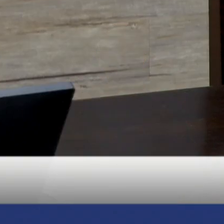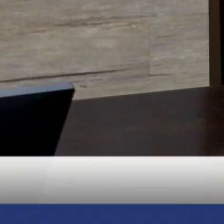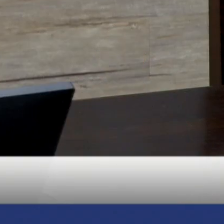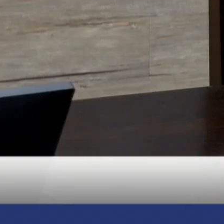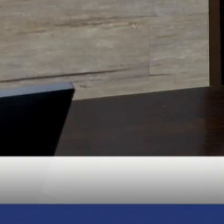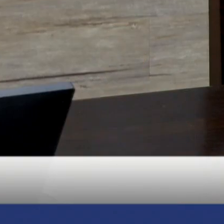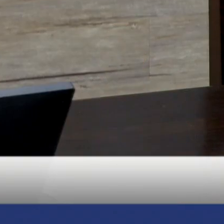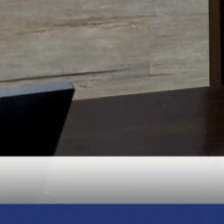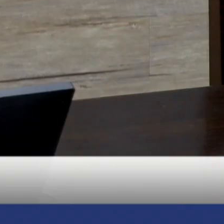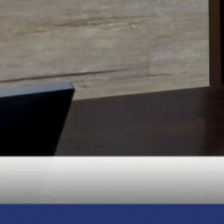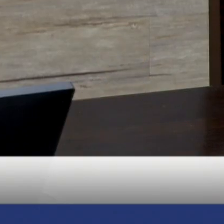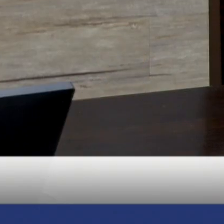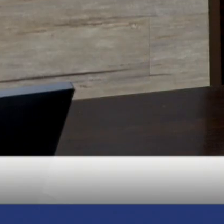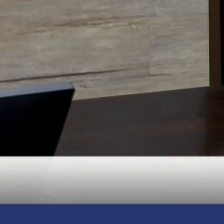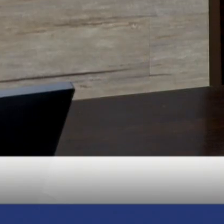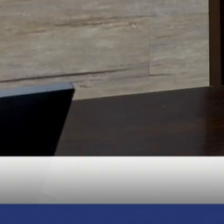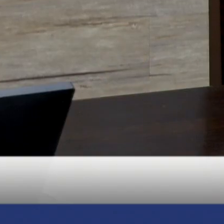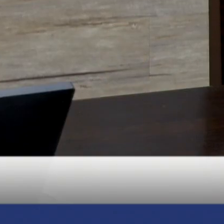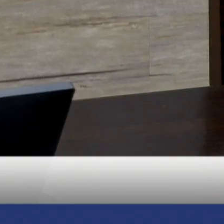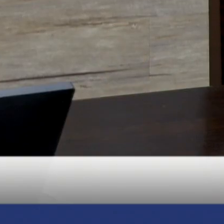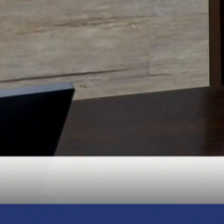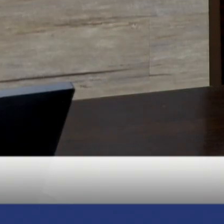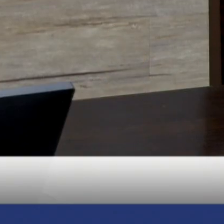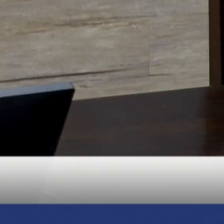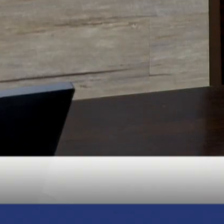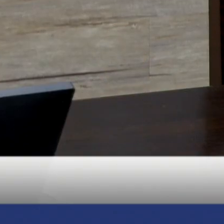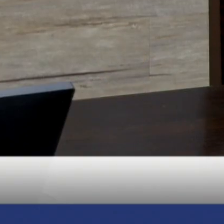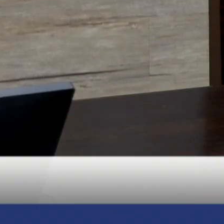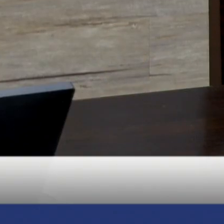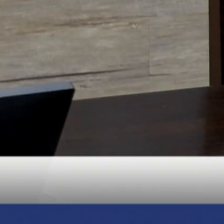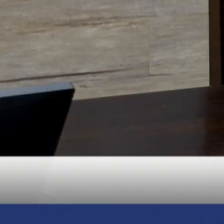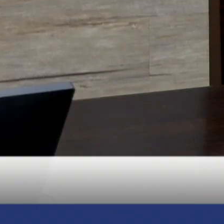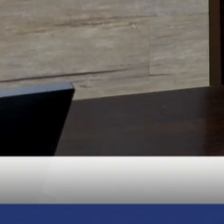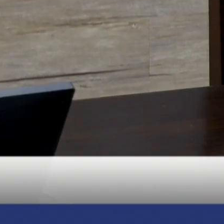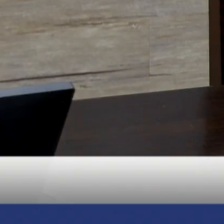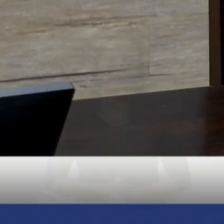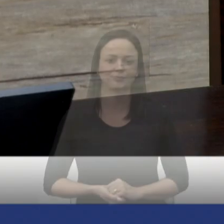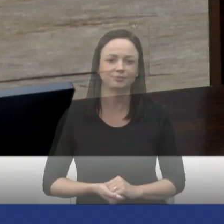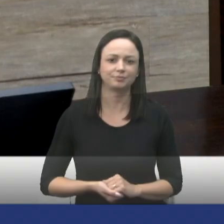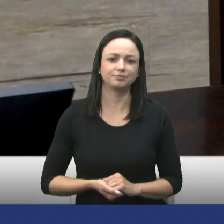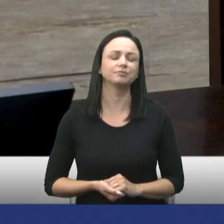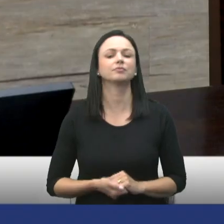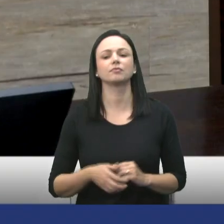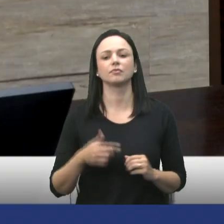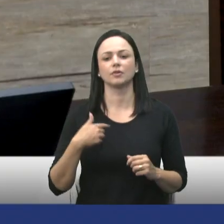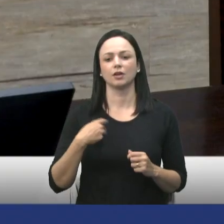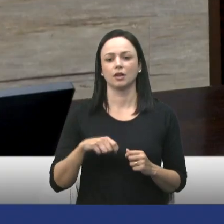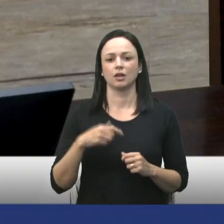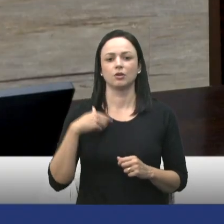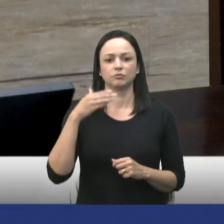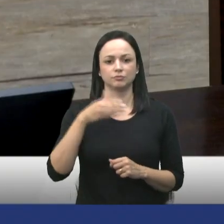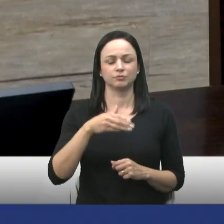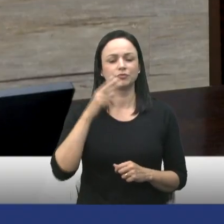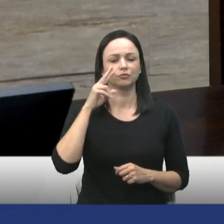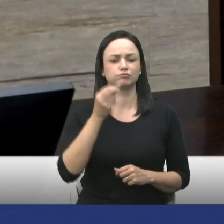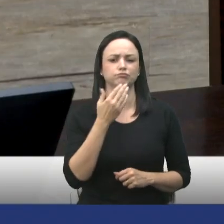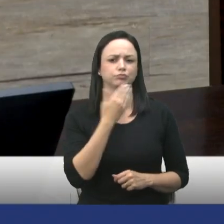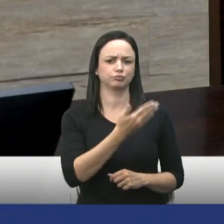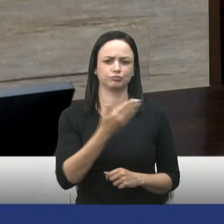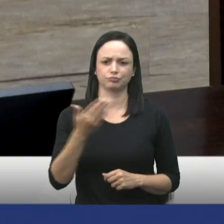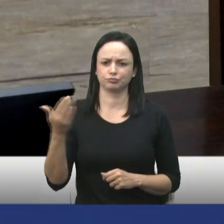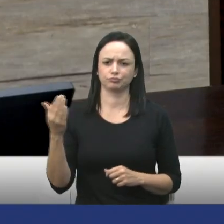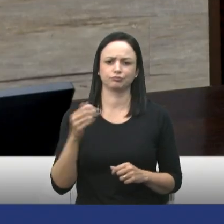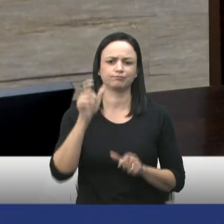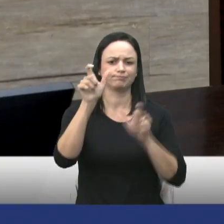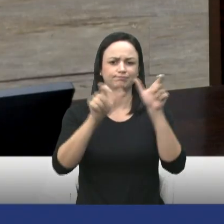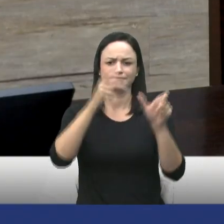ele tem que enxergar, ó, quanto que está, como que é feito. Eu presenciei aí solicitações de várias